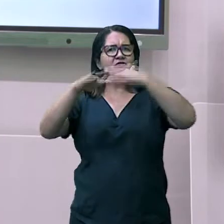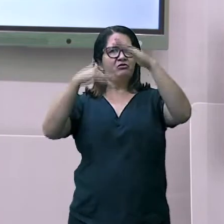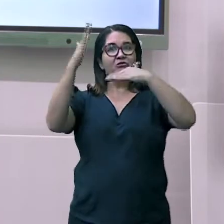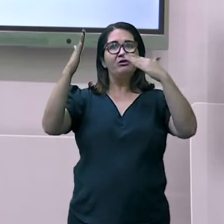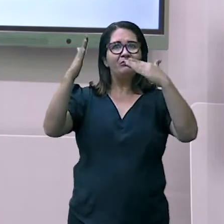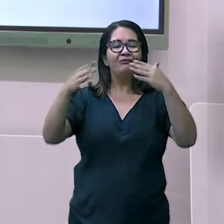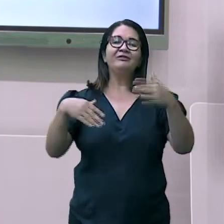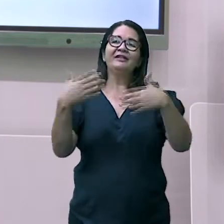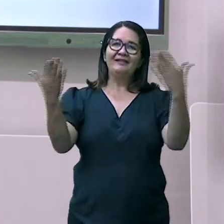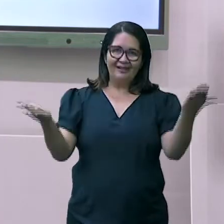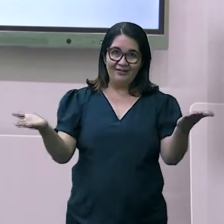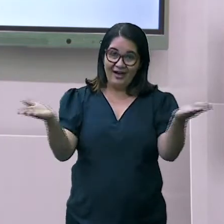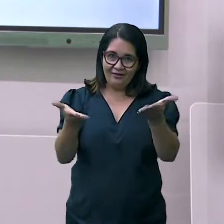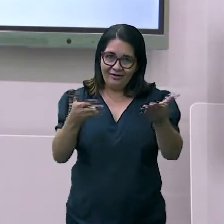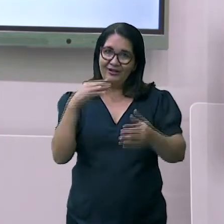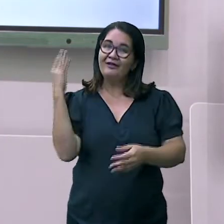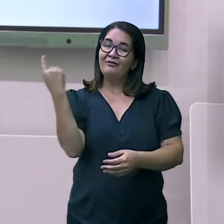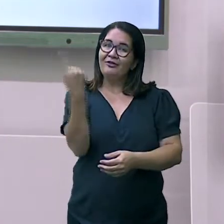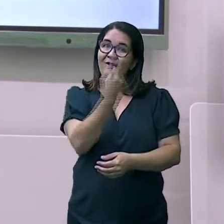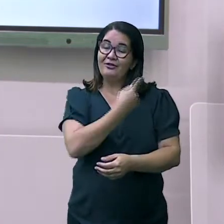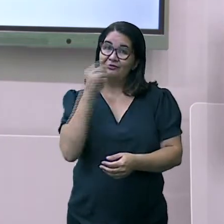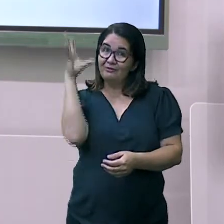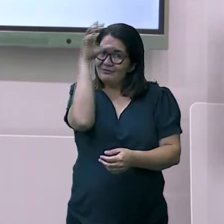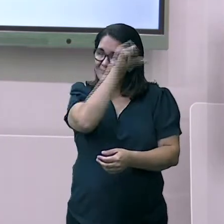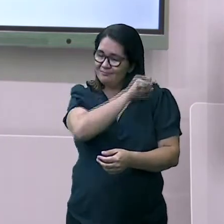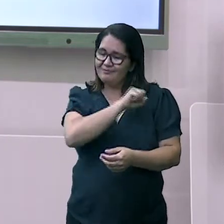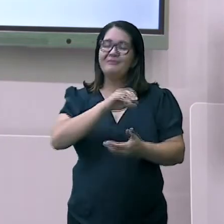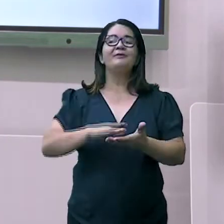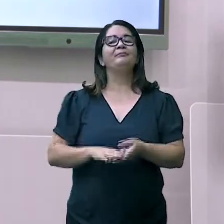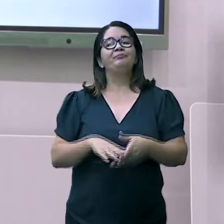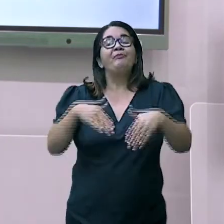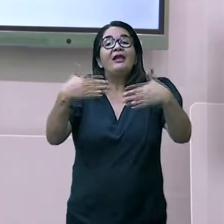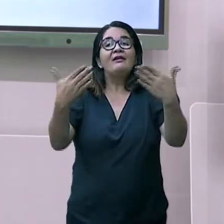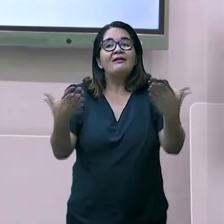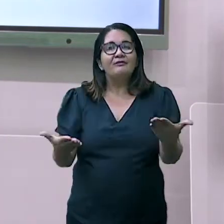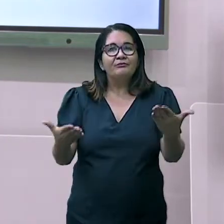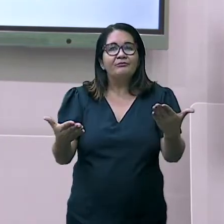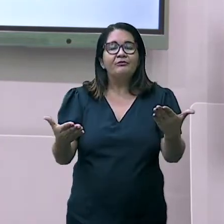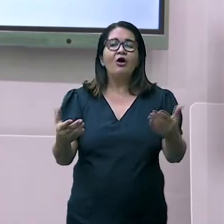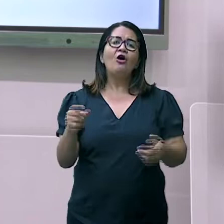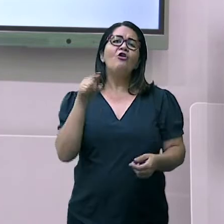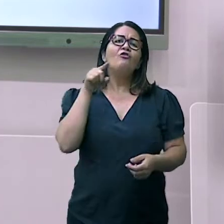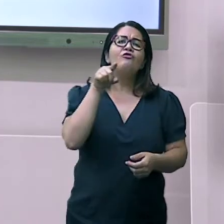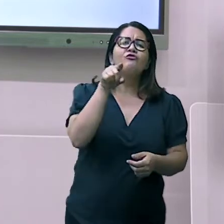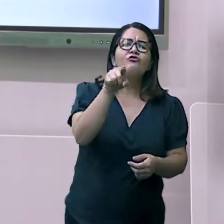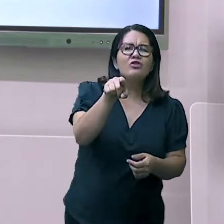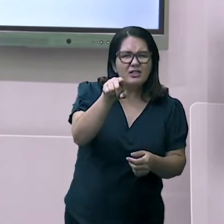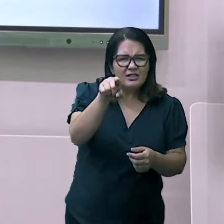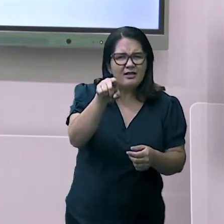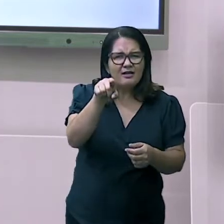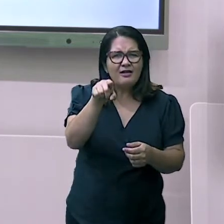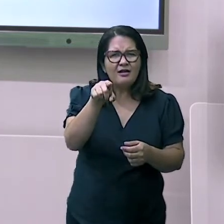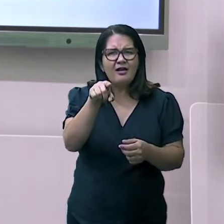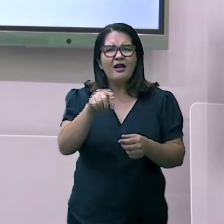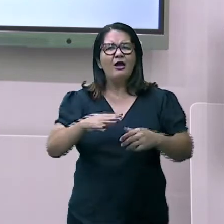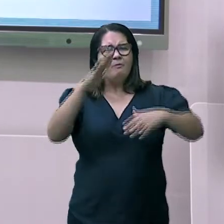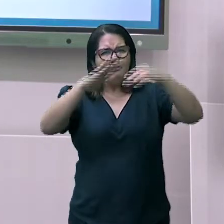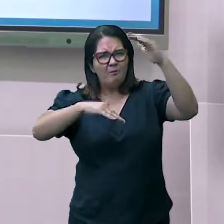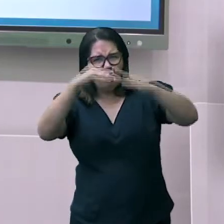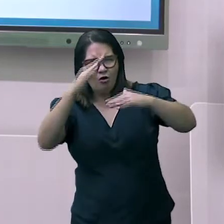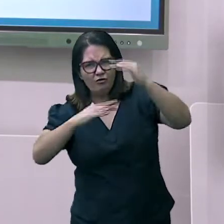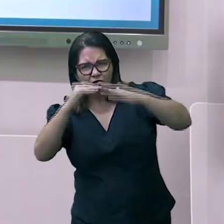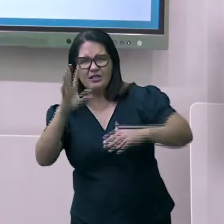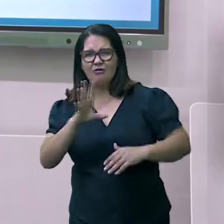questões na nossa aula de hoje. Você conhece alguma profissão representada aqui